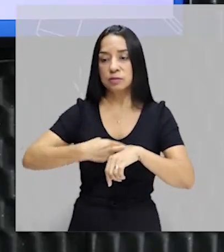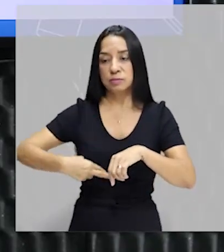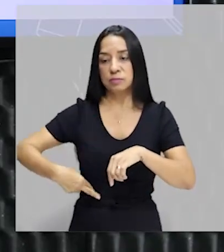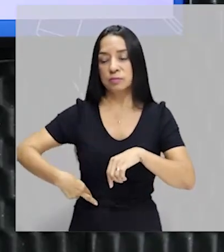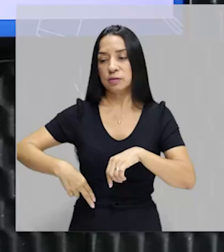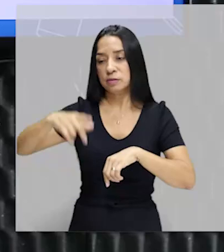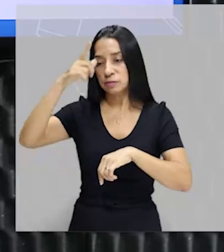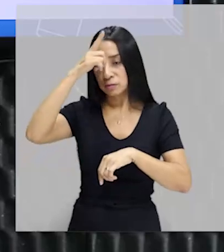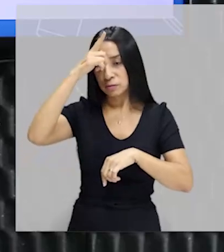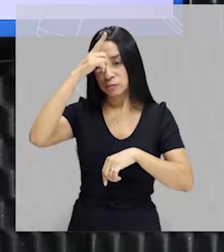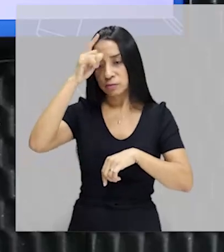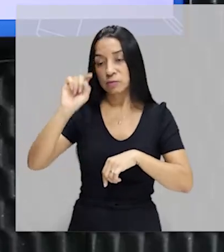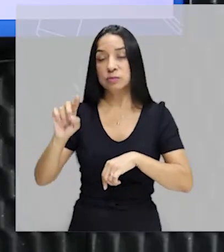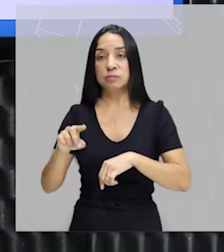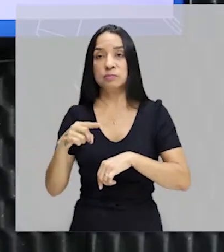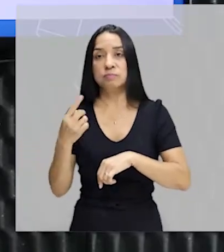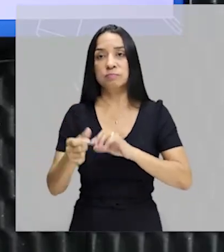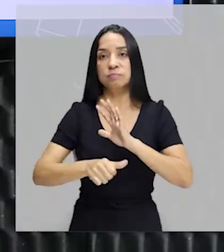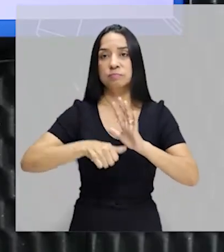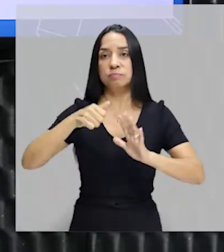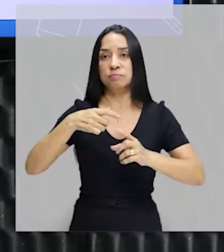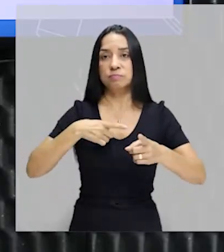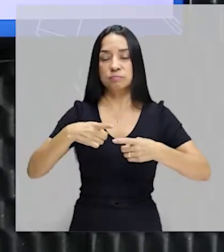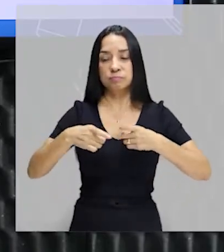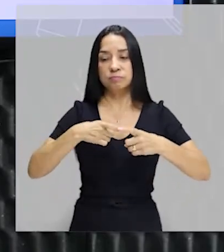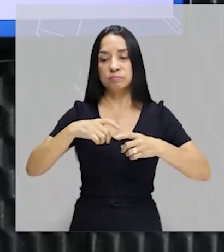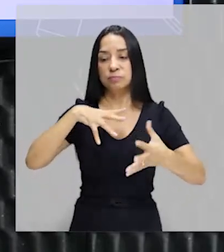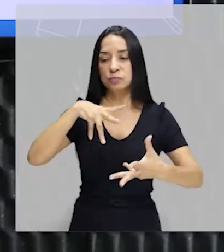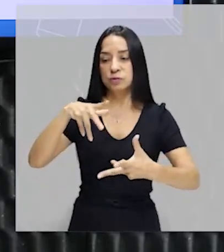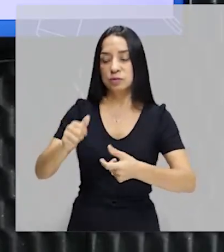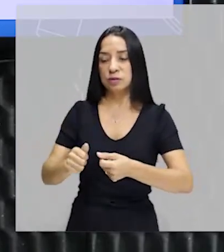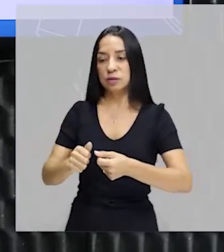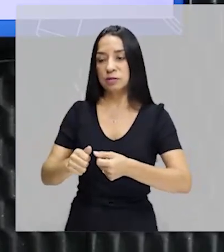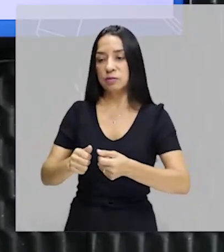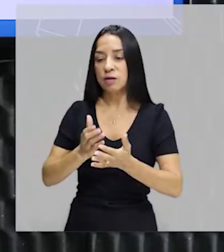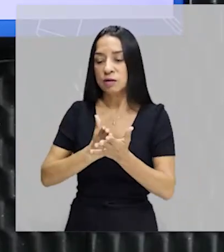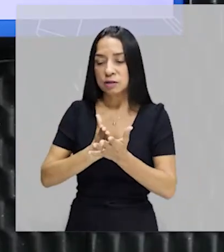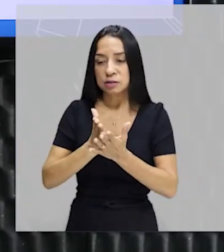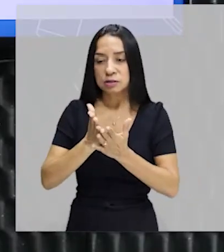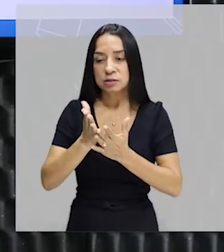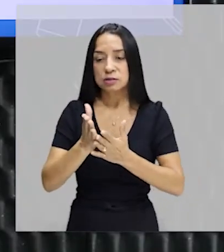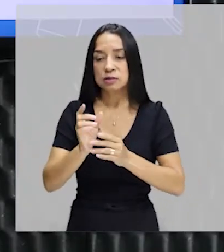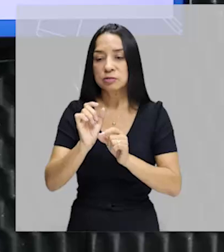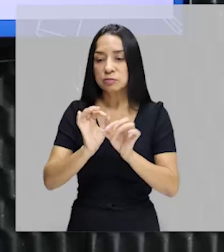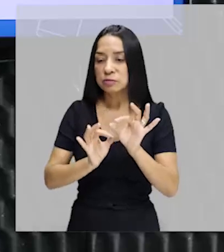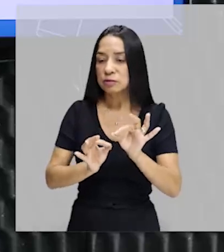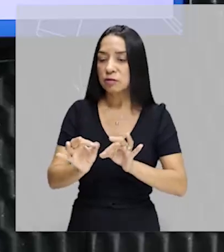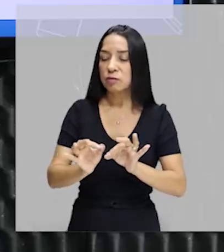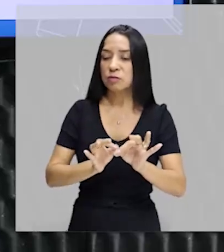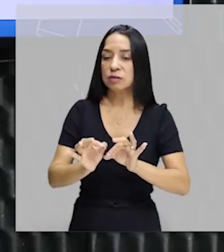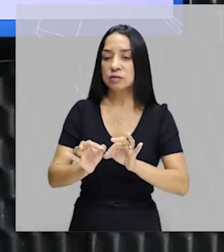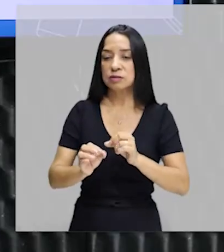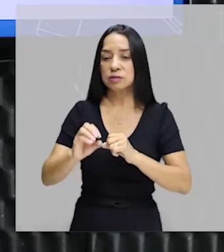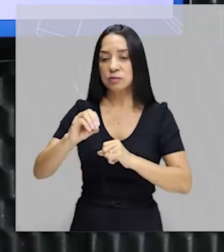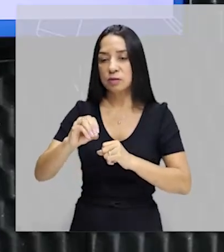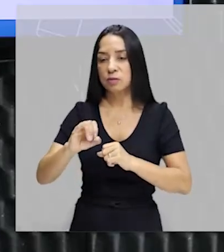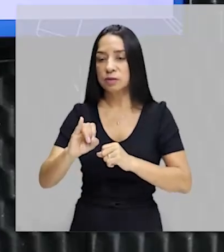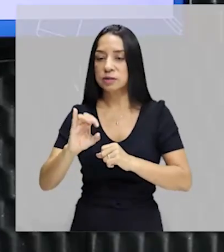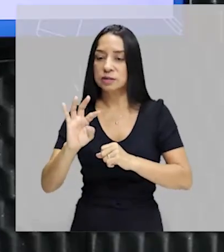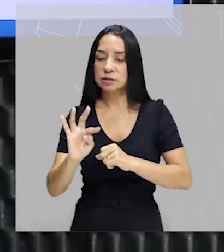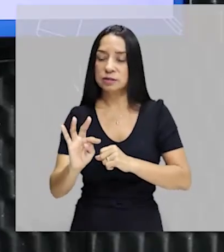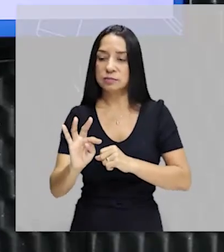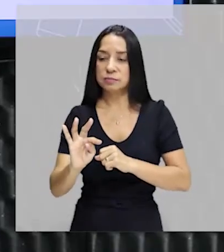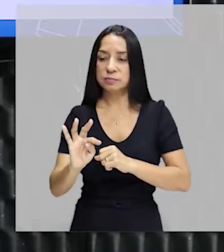Mundial, eles acabam seguindo as convenções da famosa OIT, da